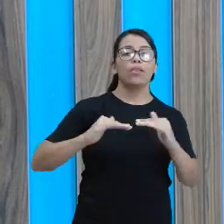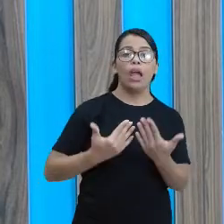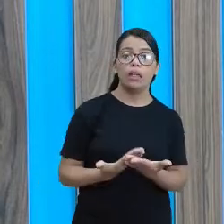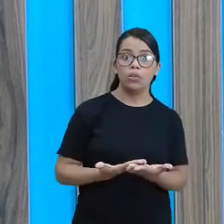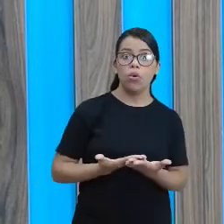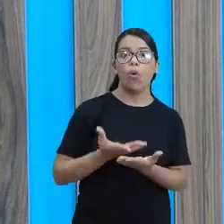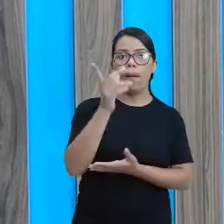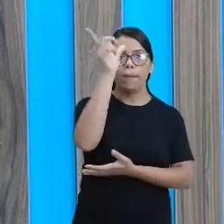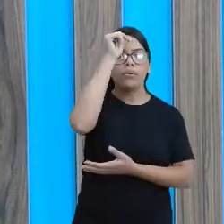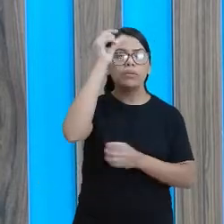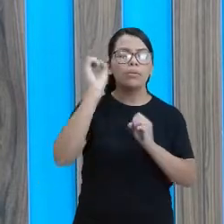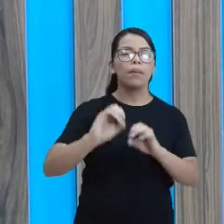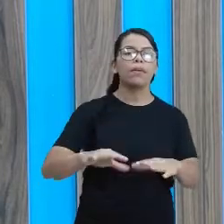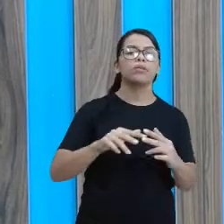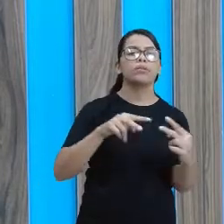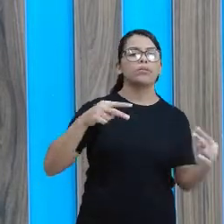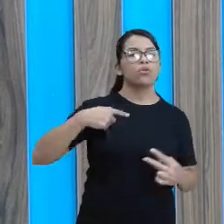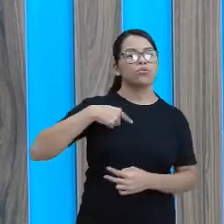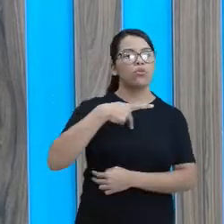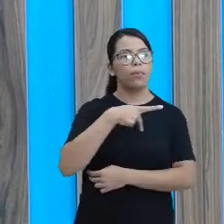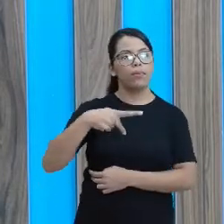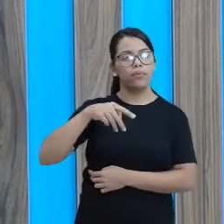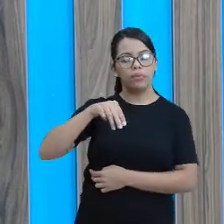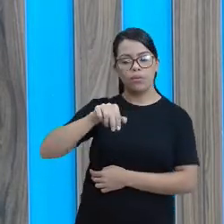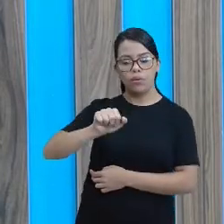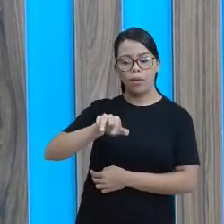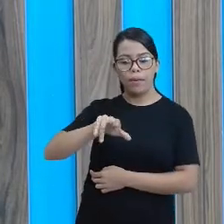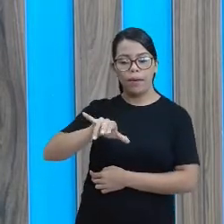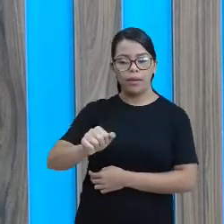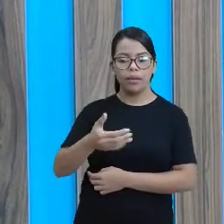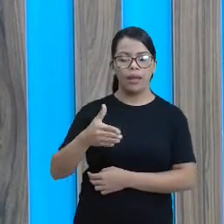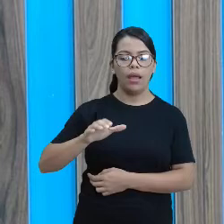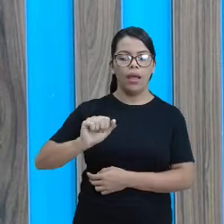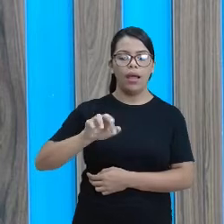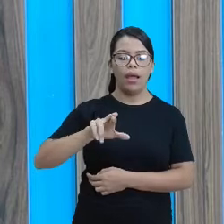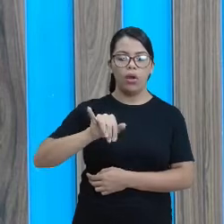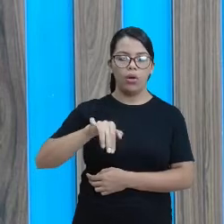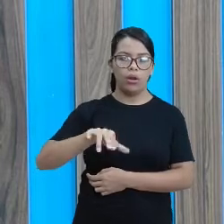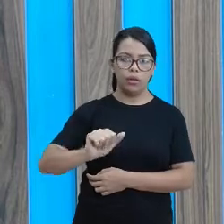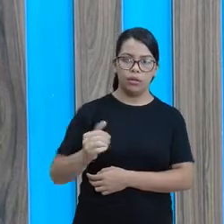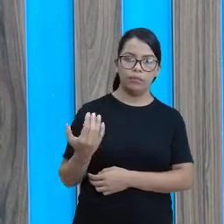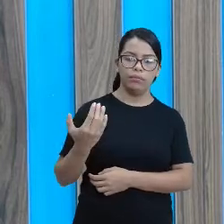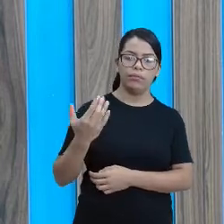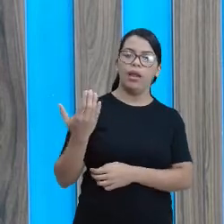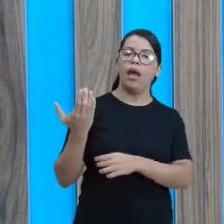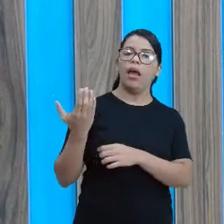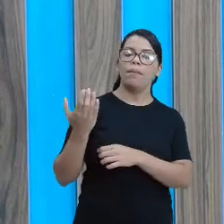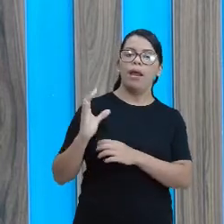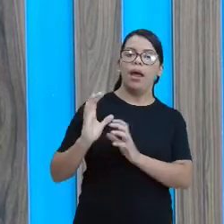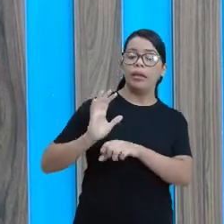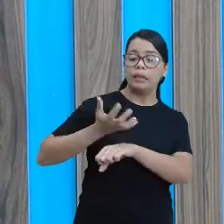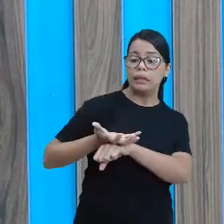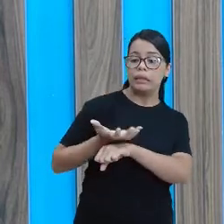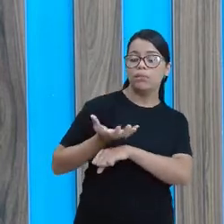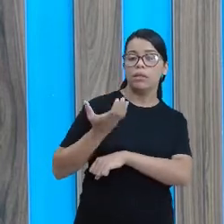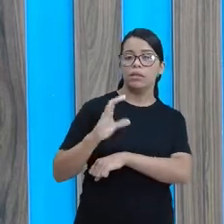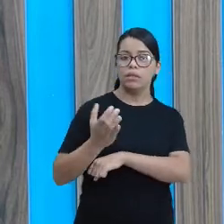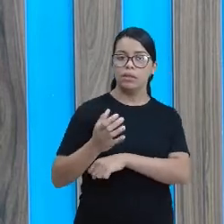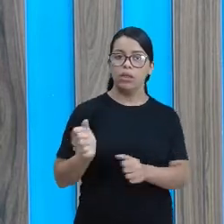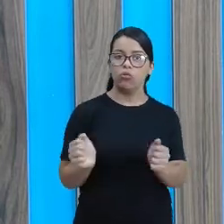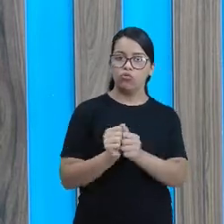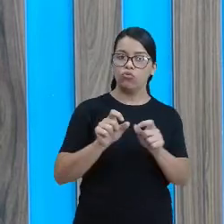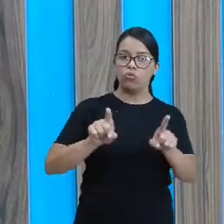Maria Carolina e essa é a disciplina de Ciências. Estou aqui também com a intérprete de Libras,